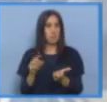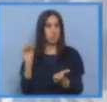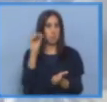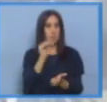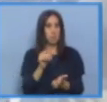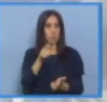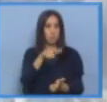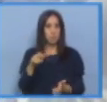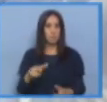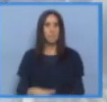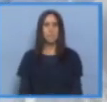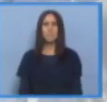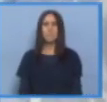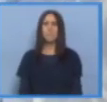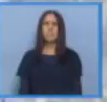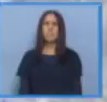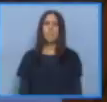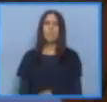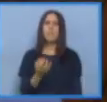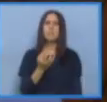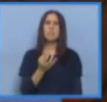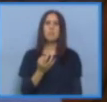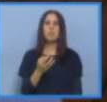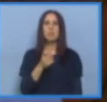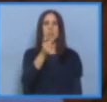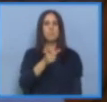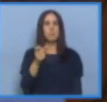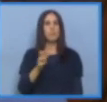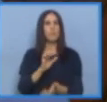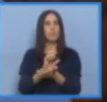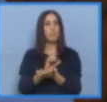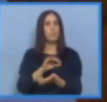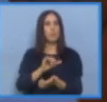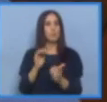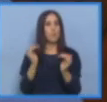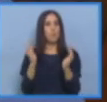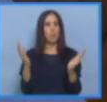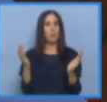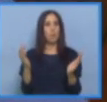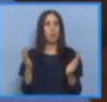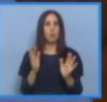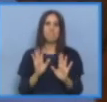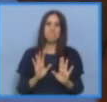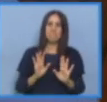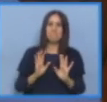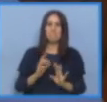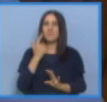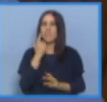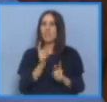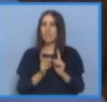locais? Sim, em termos de adesão ao público fora da Figueira da Foz, nós temos muita calma, vamos esperar para